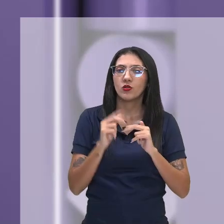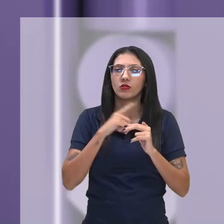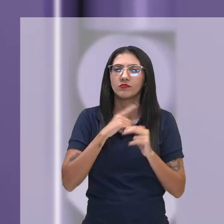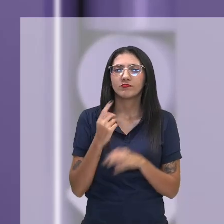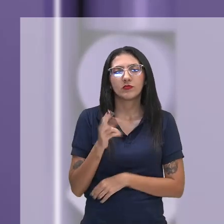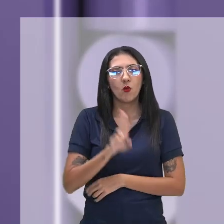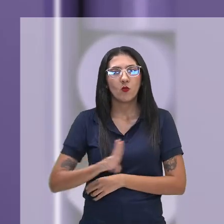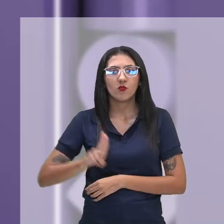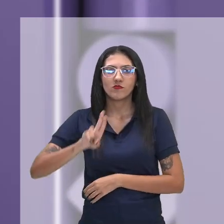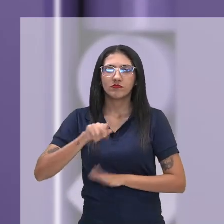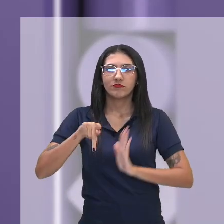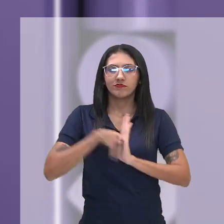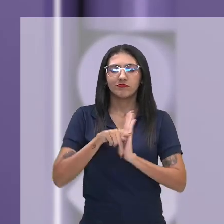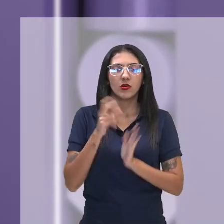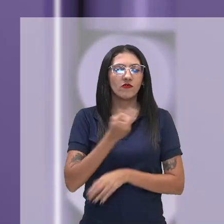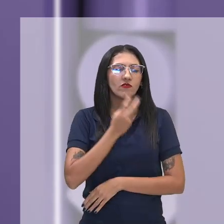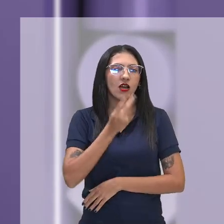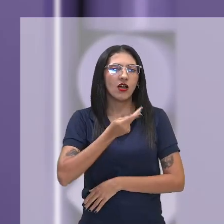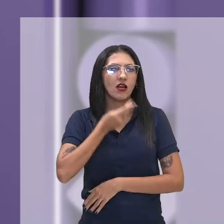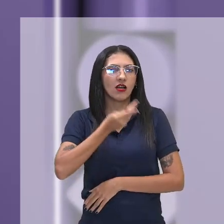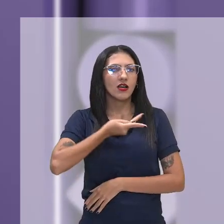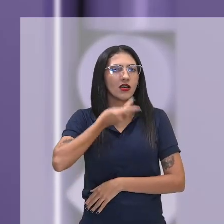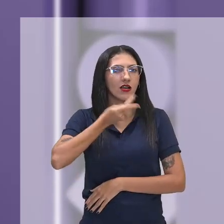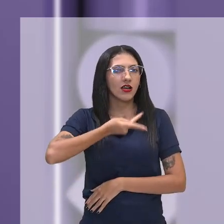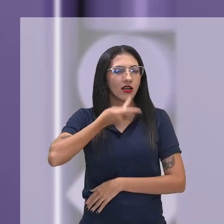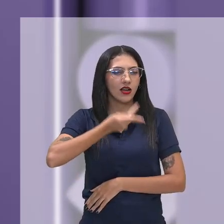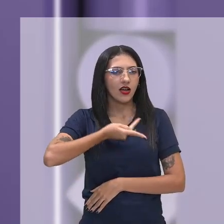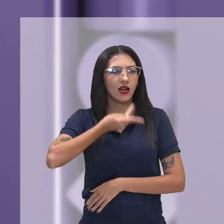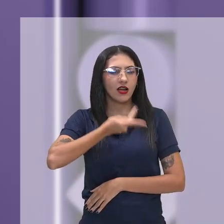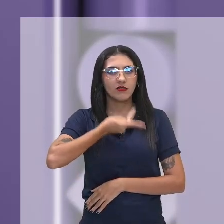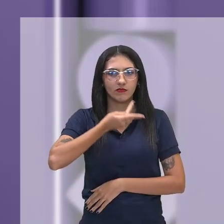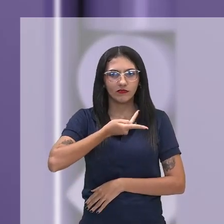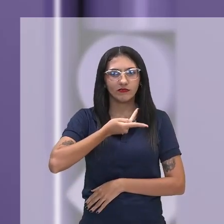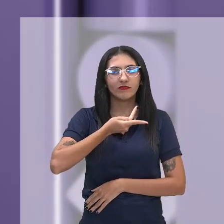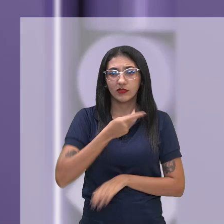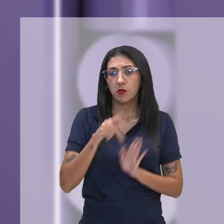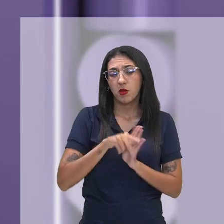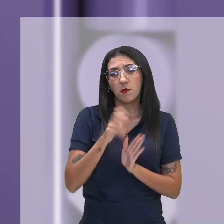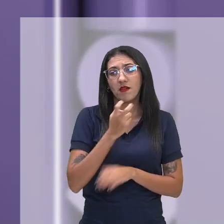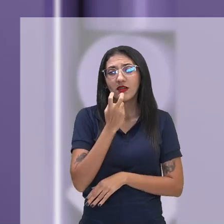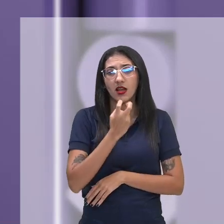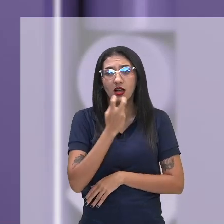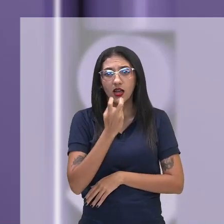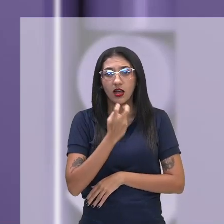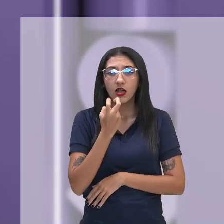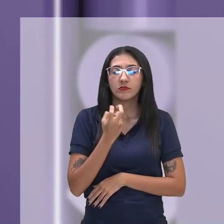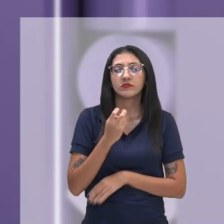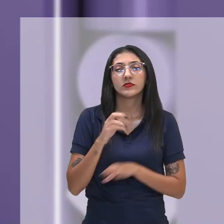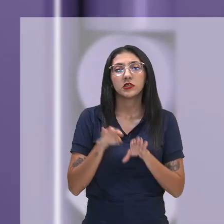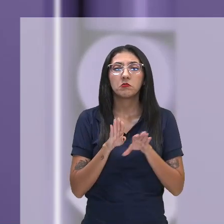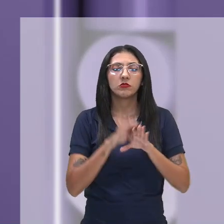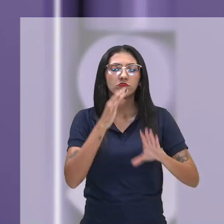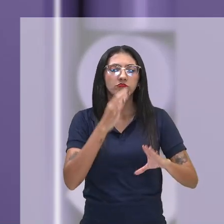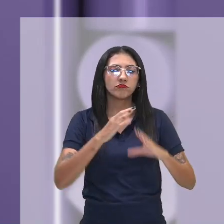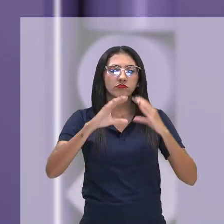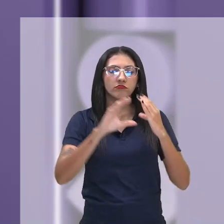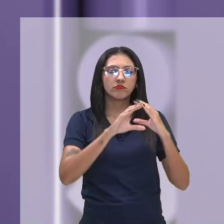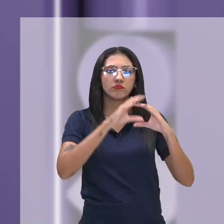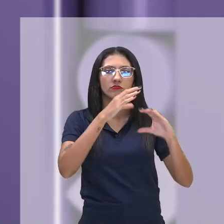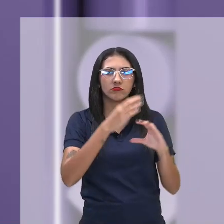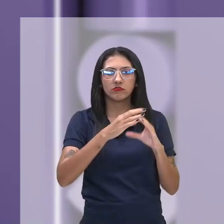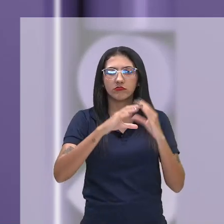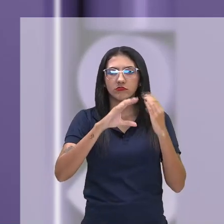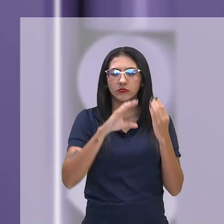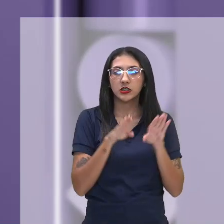oralidade. Era por meio da fala, dos cânticos sagrados,